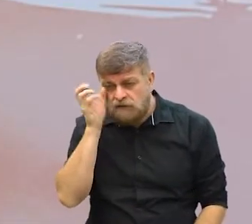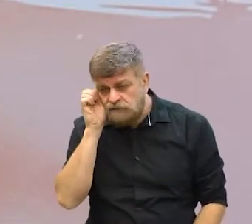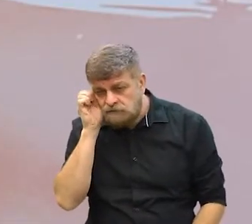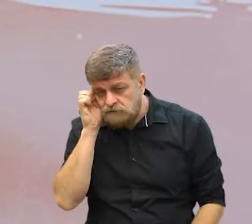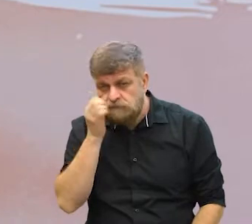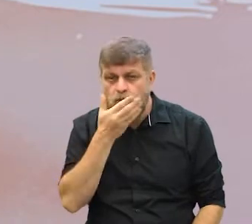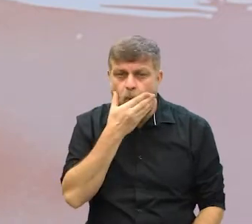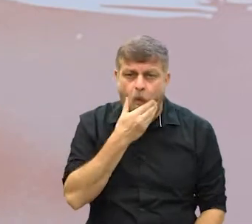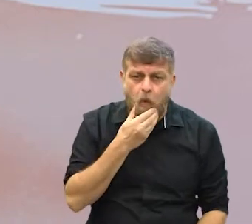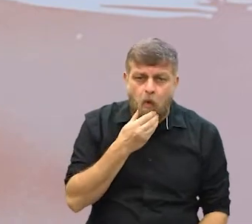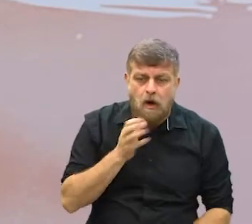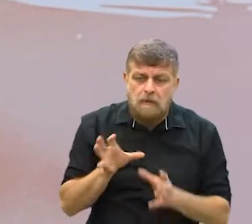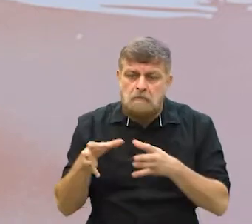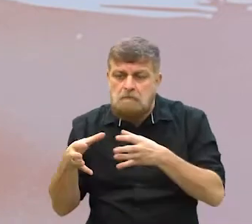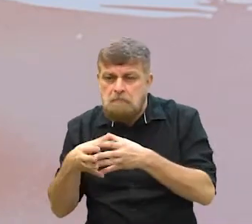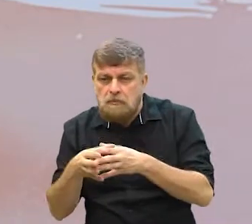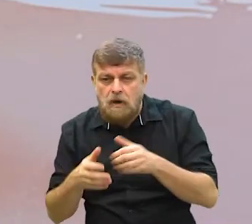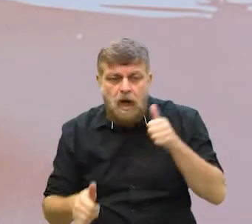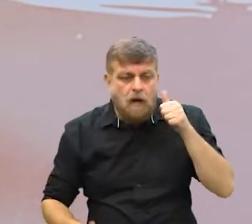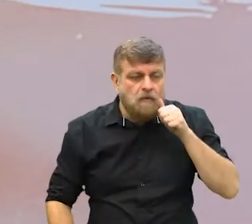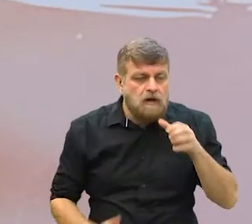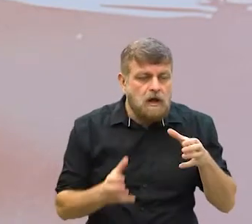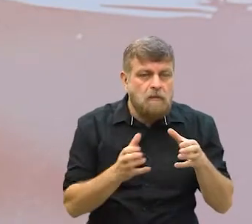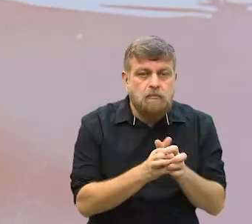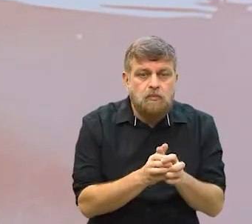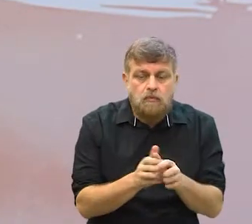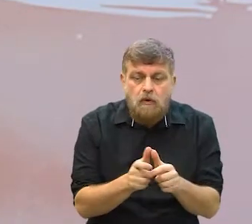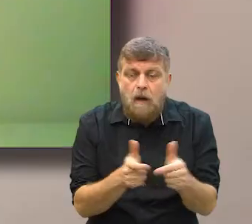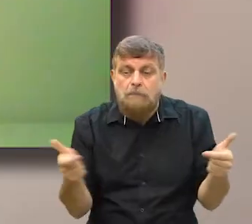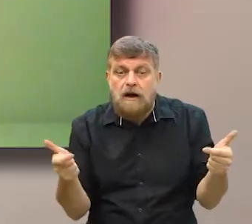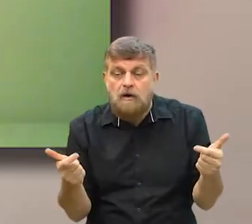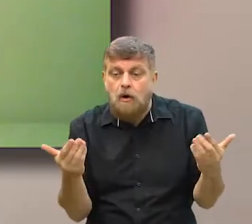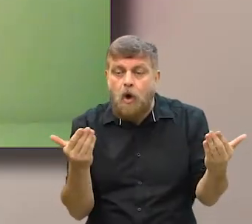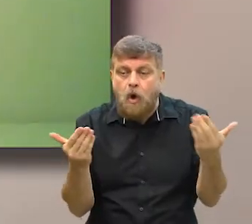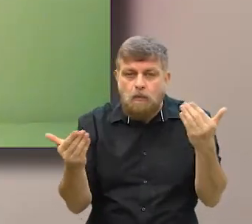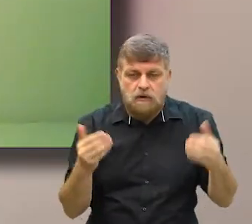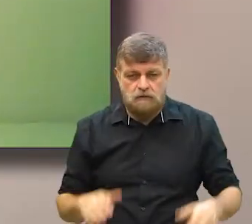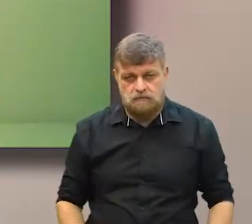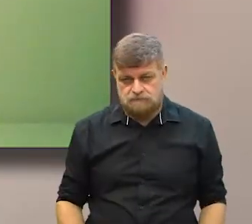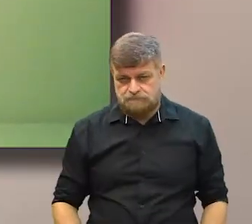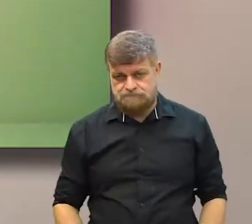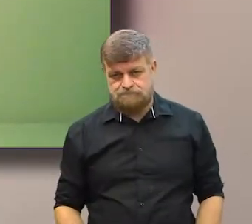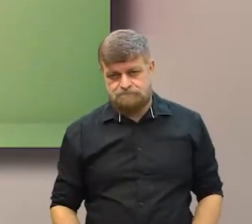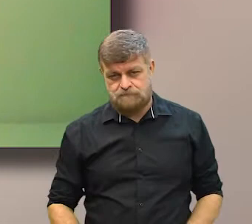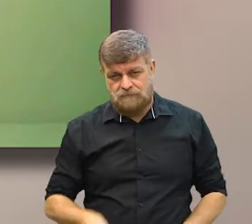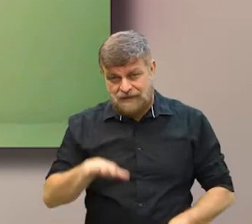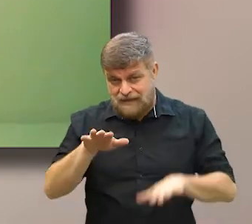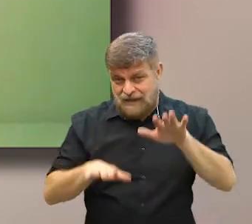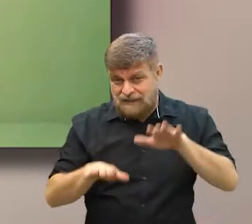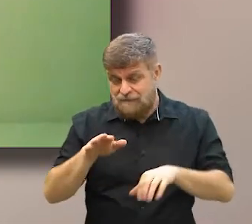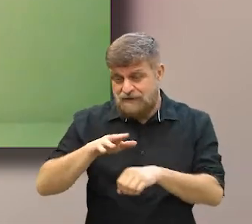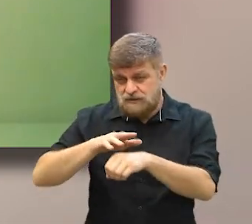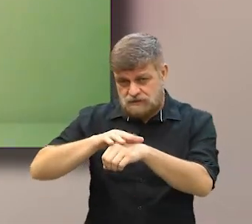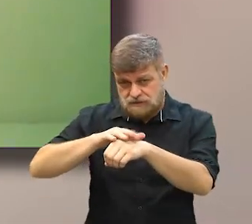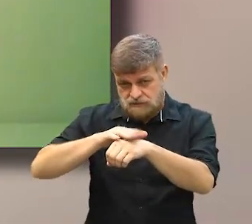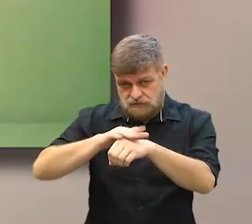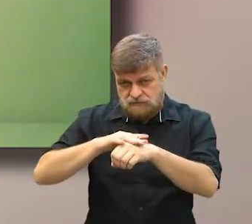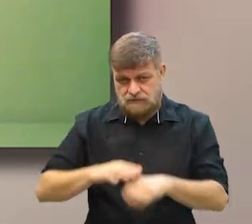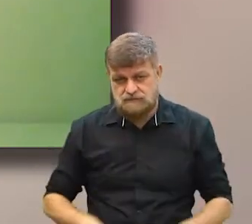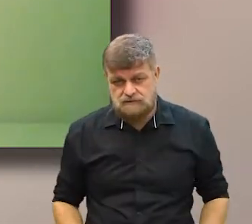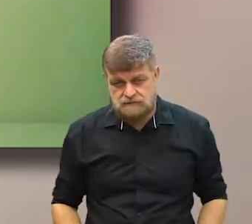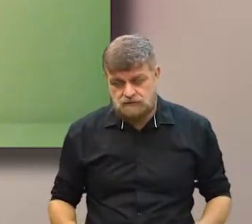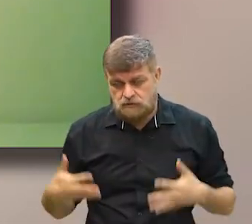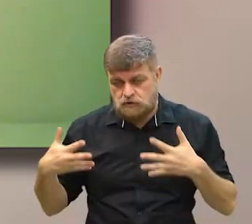ou mulheres ou é igual hoje, pelo que o senhor percebe? Depende da doença que nós estamos nos referindo.